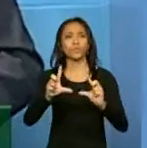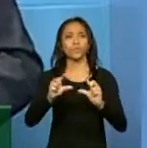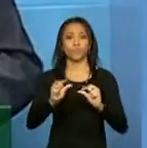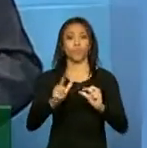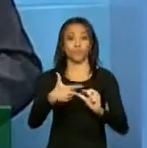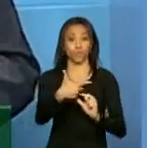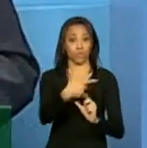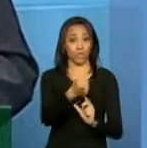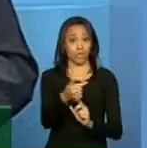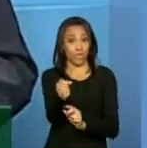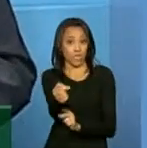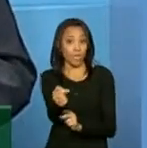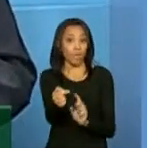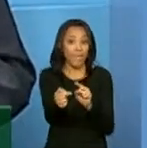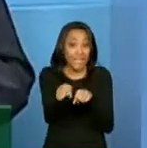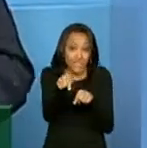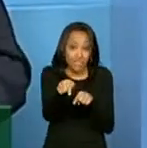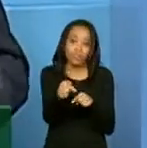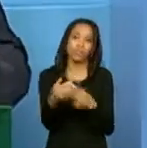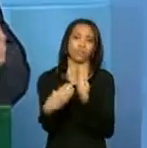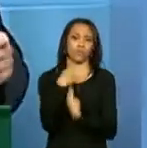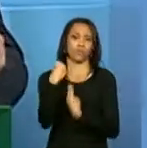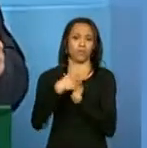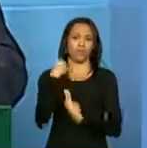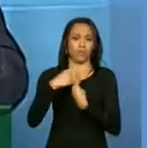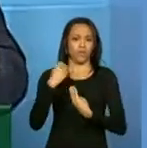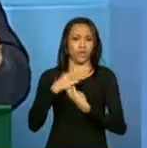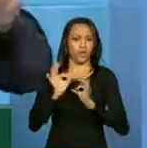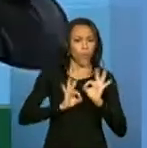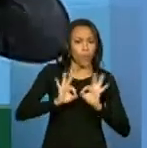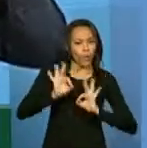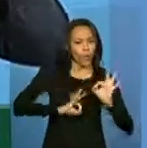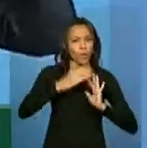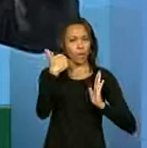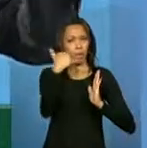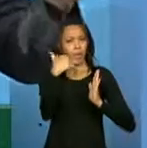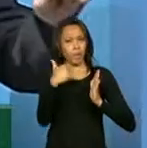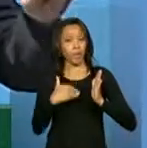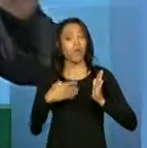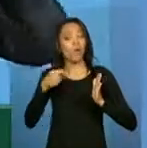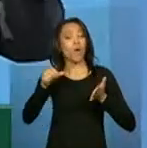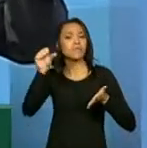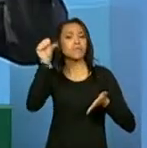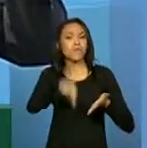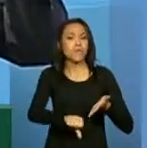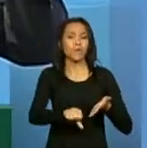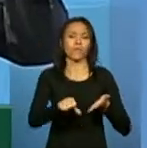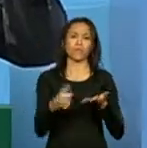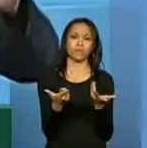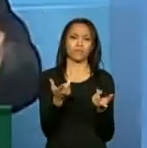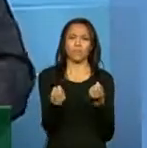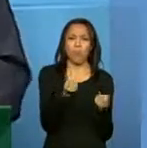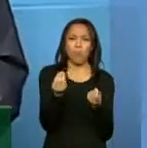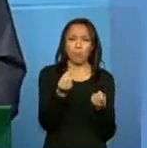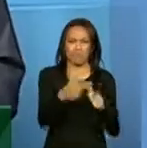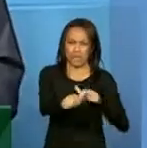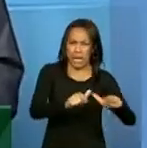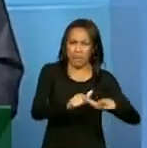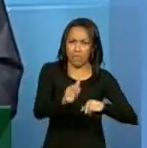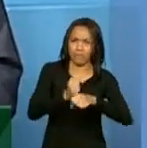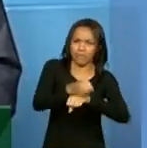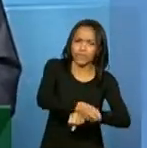isso nos norteie, para que isso nos lembre sempre de quais são as piores formas de trabalho infantil. A gente precisa